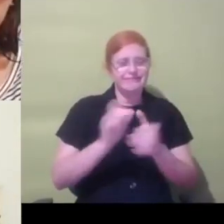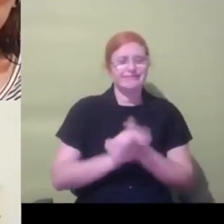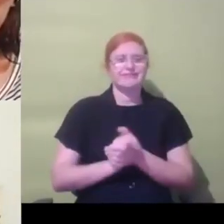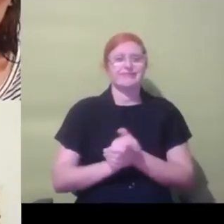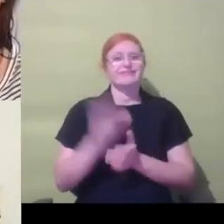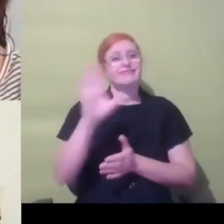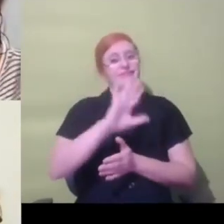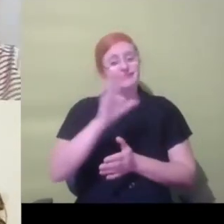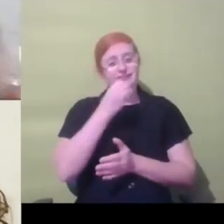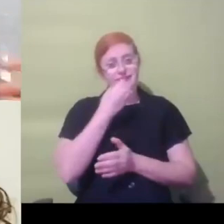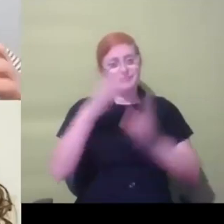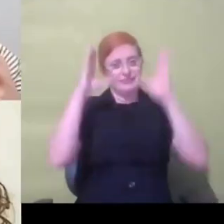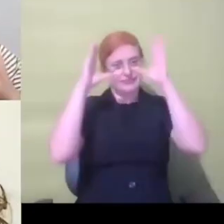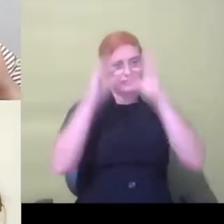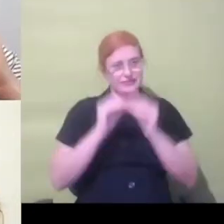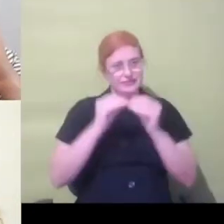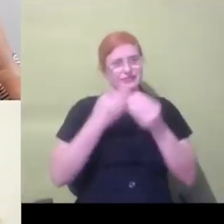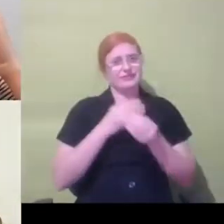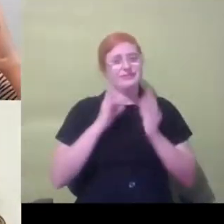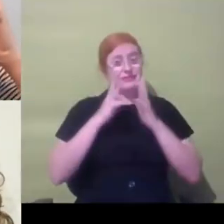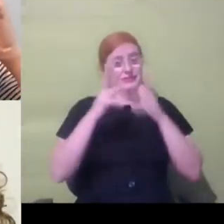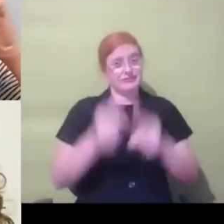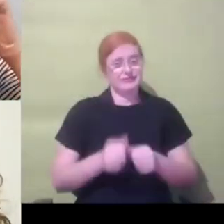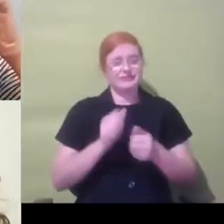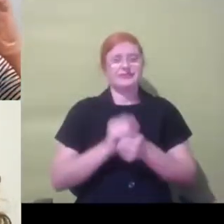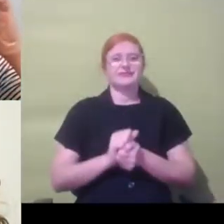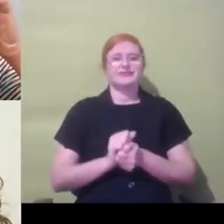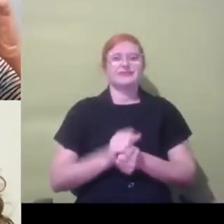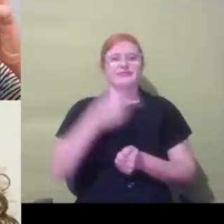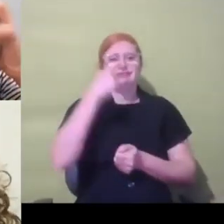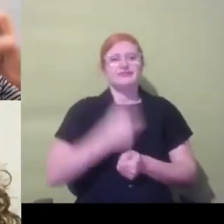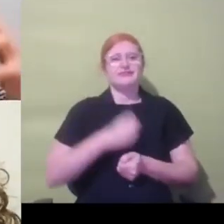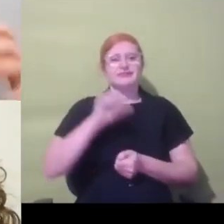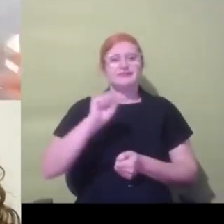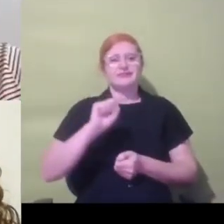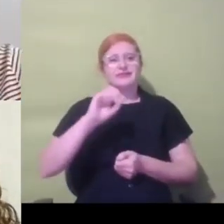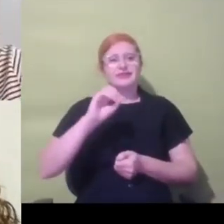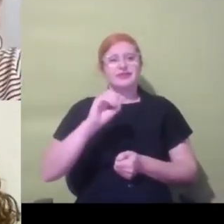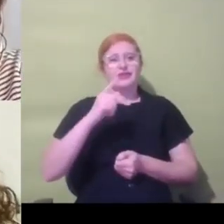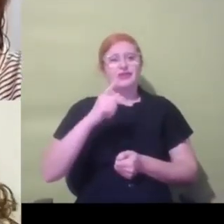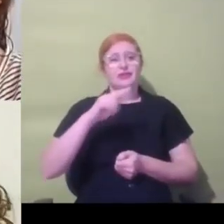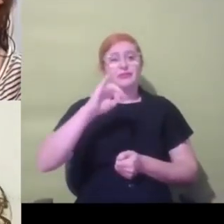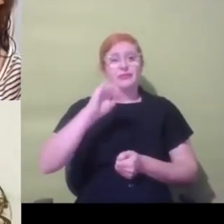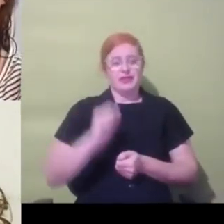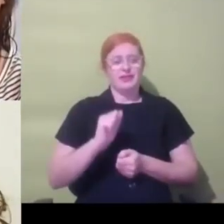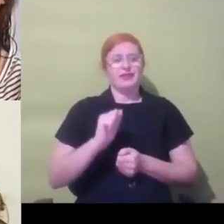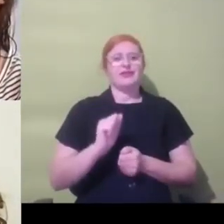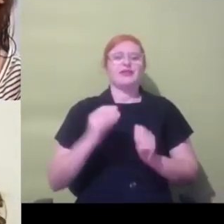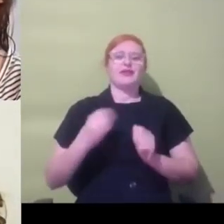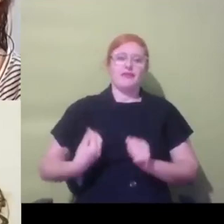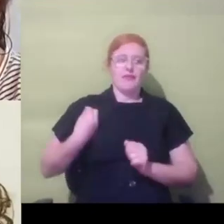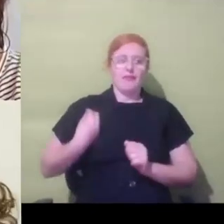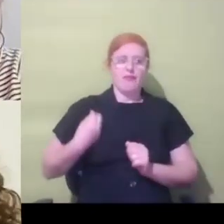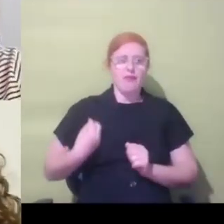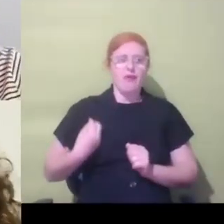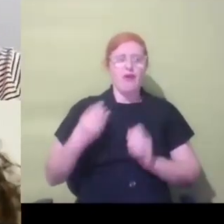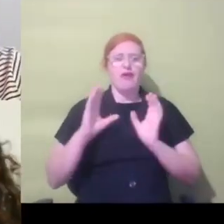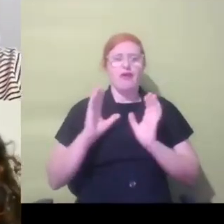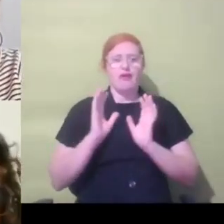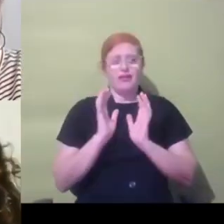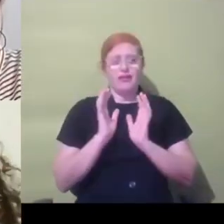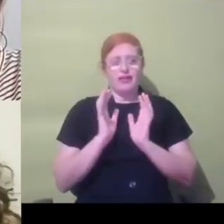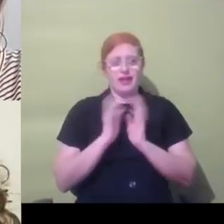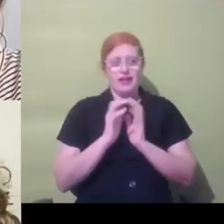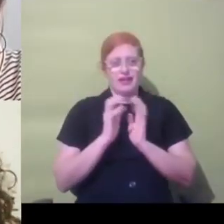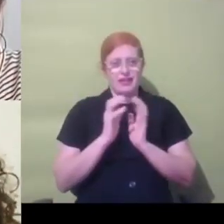boa noite. Boa noite, todo mundo. Eu sou Sofia, eu sou de Recife, sou militante do Fórum de Mulheres